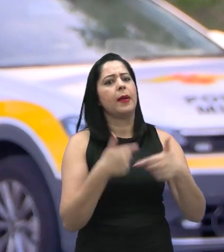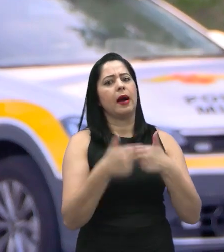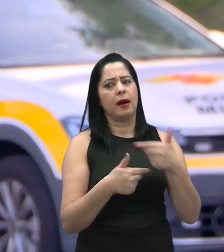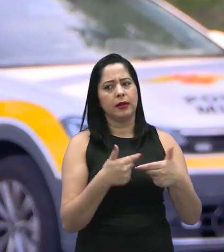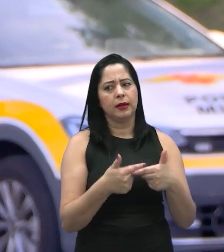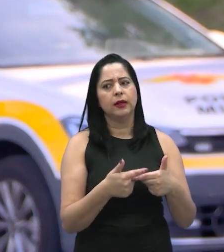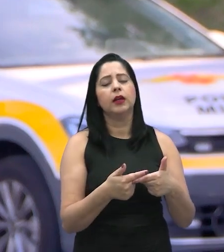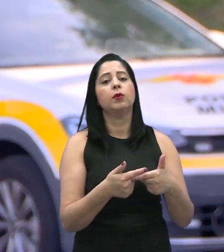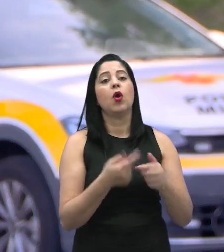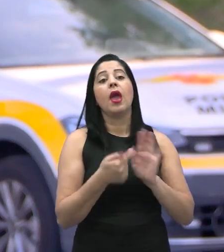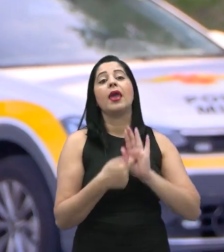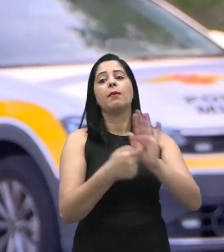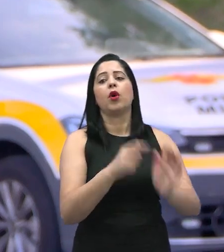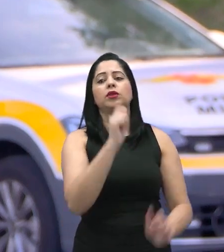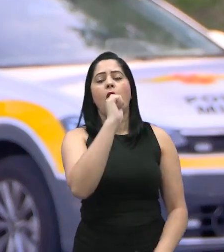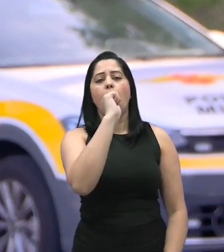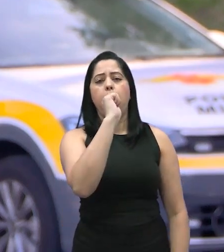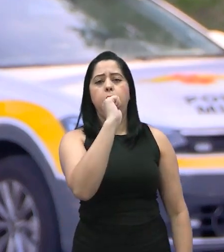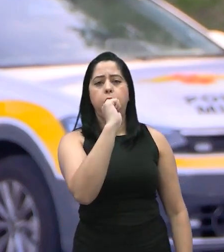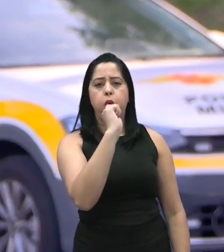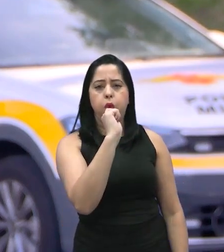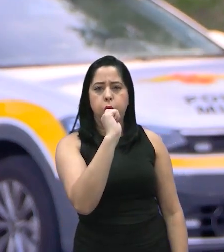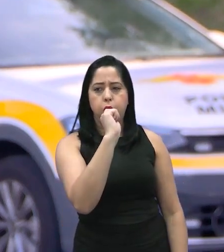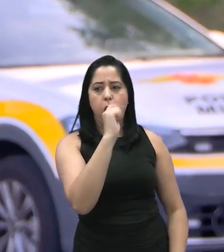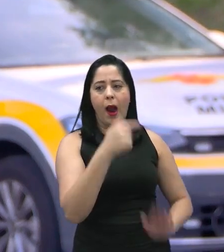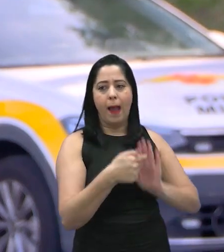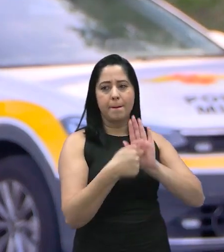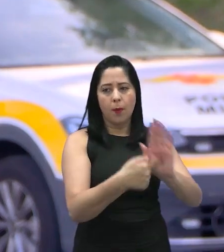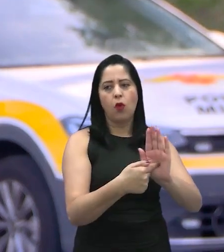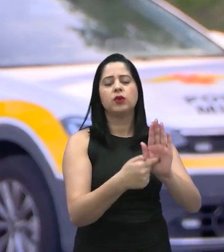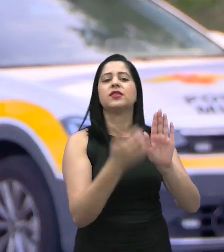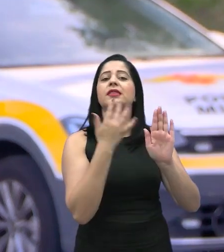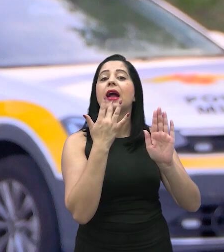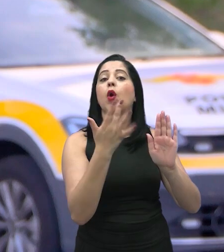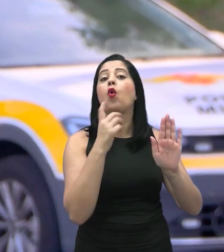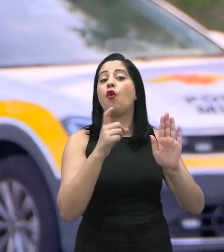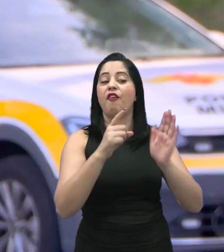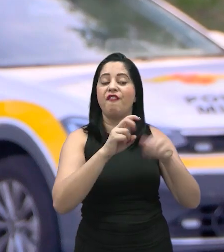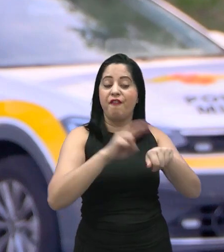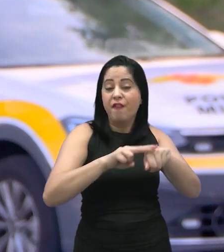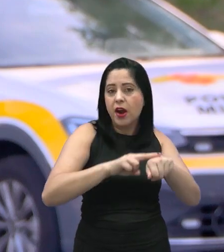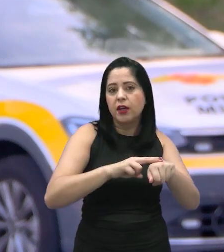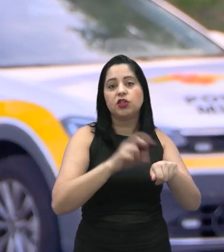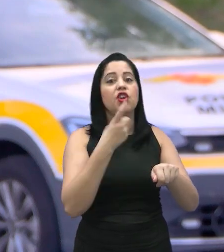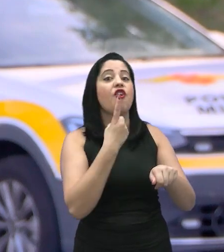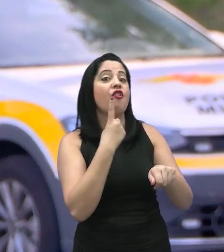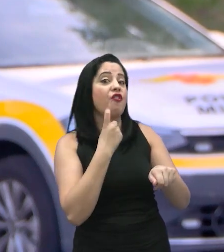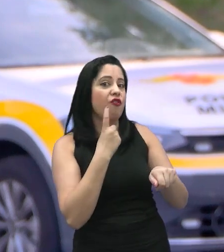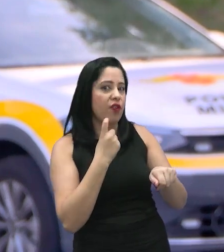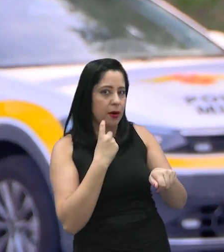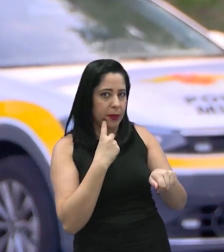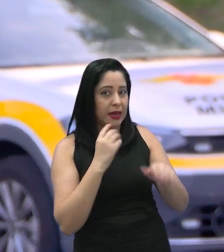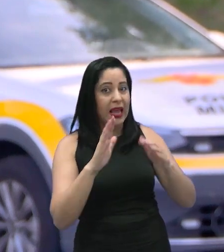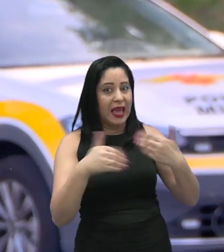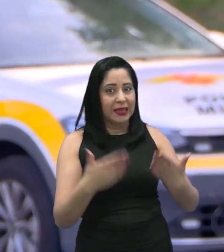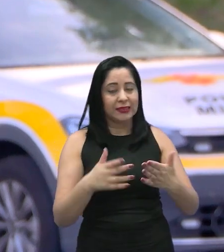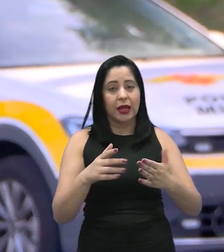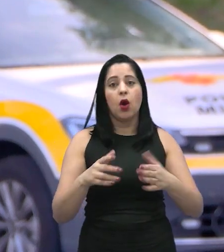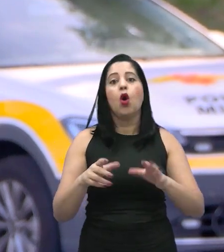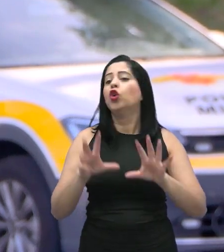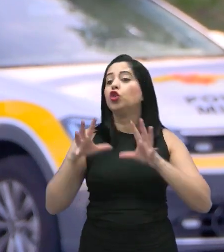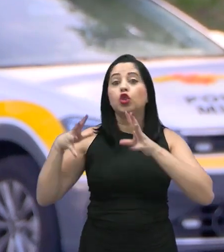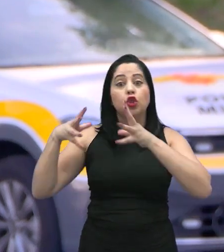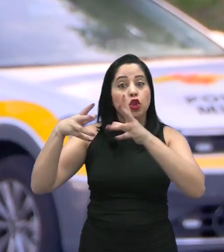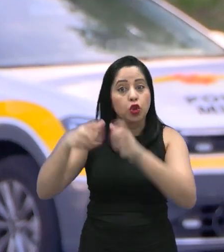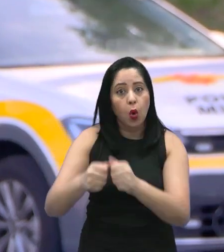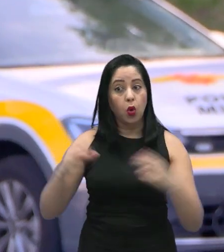passivo, né? O etilômetro passivo ele só fornece a coloração verde ou vermelha. Através disso conseguimos submeter todos os condutores